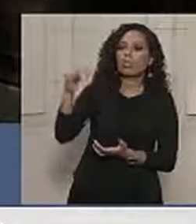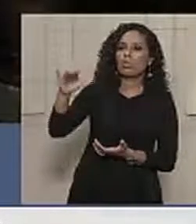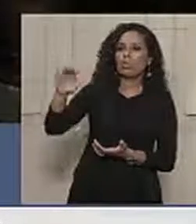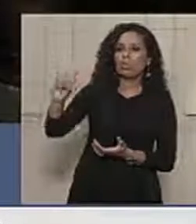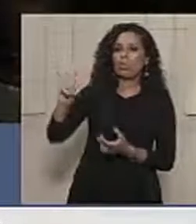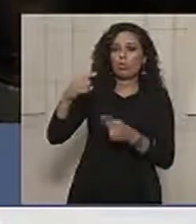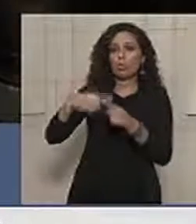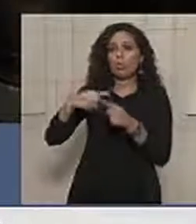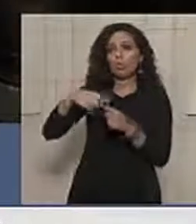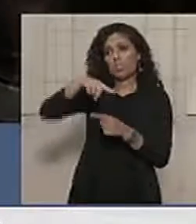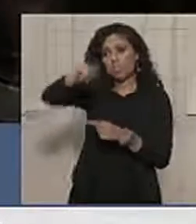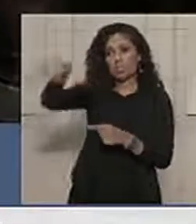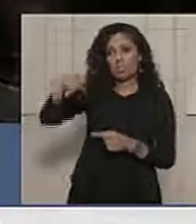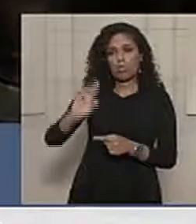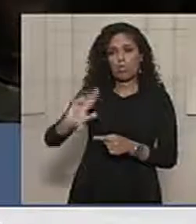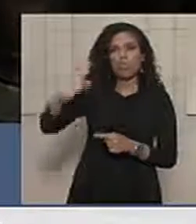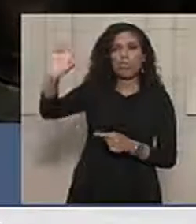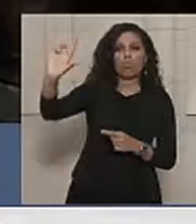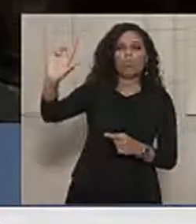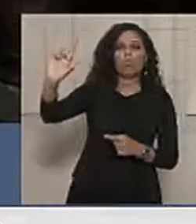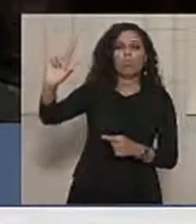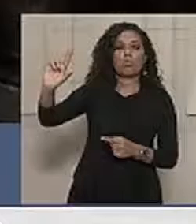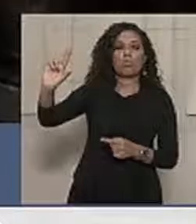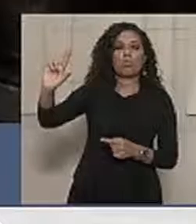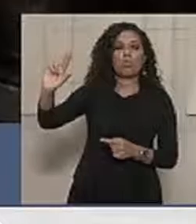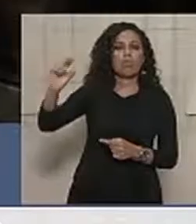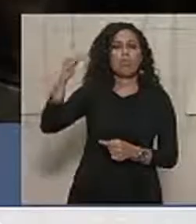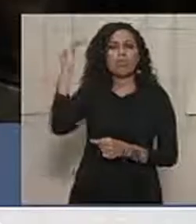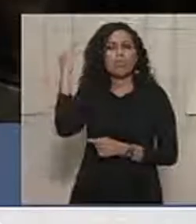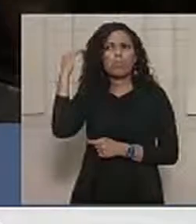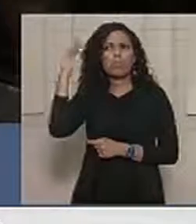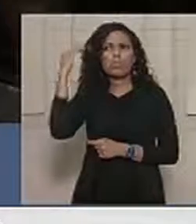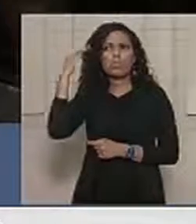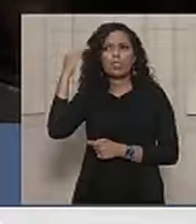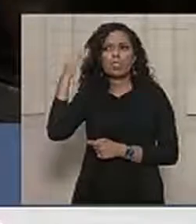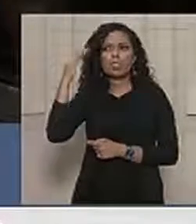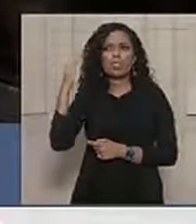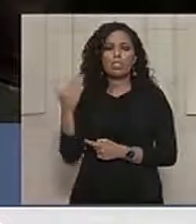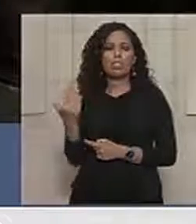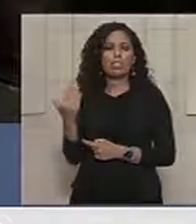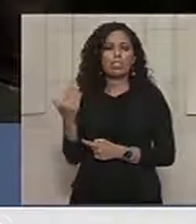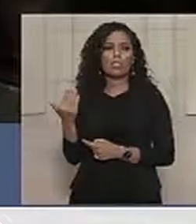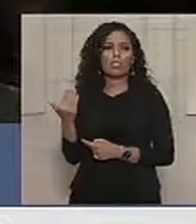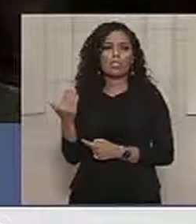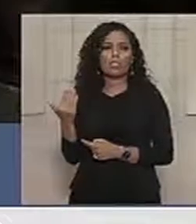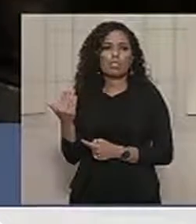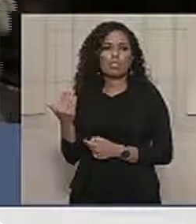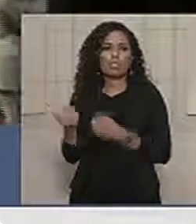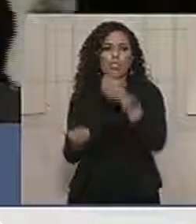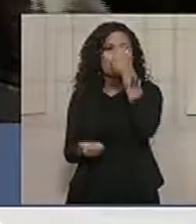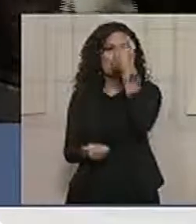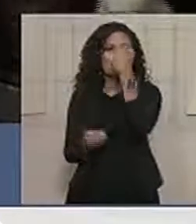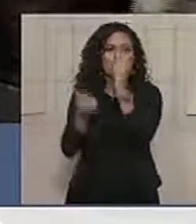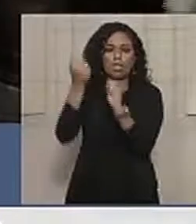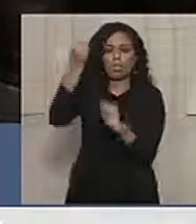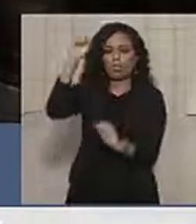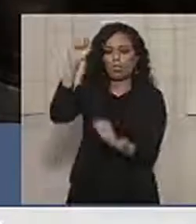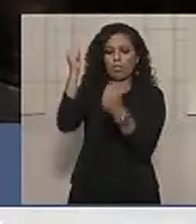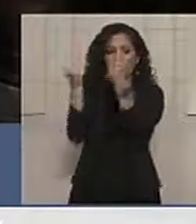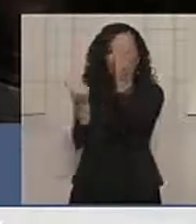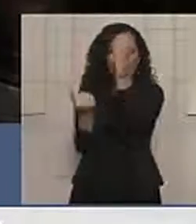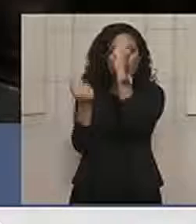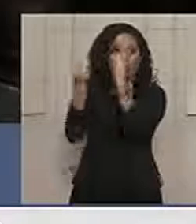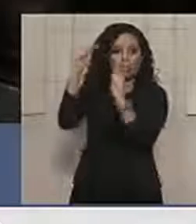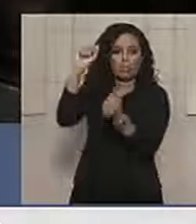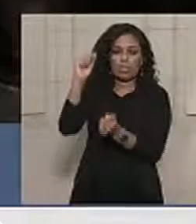os responsáveis pelo impedimento da implementação da fábrica da Huang Link,